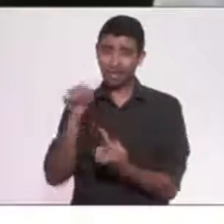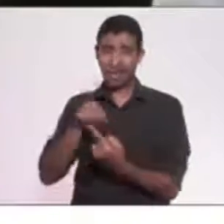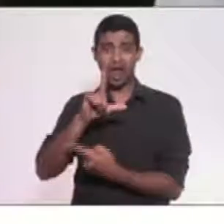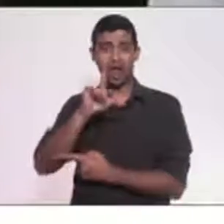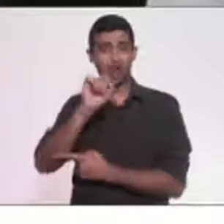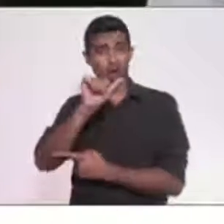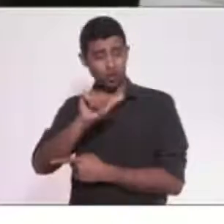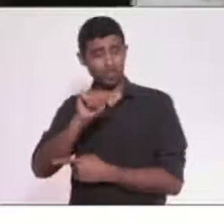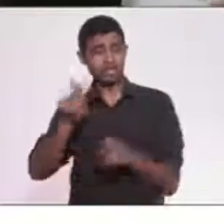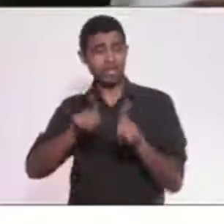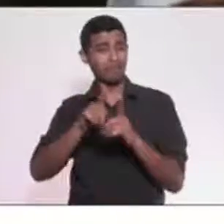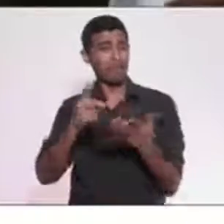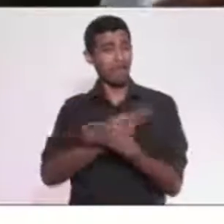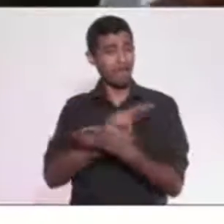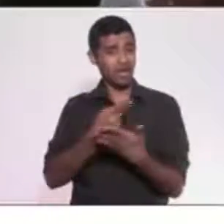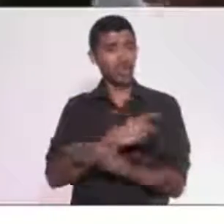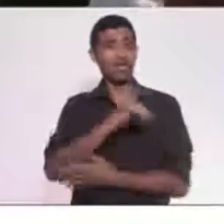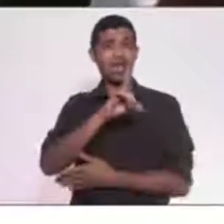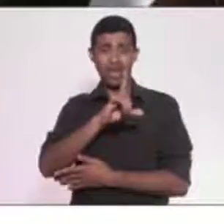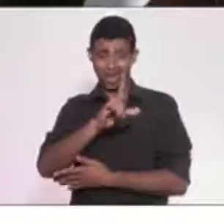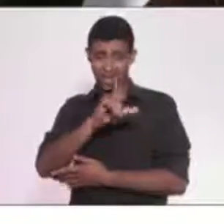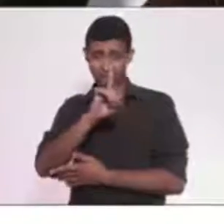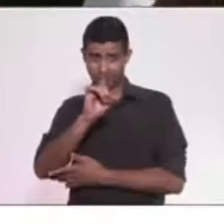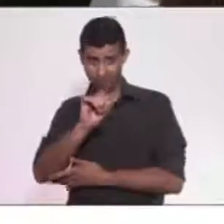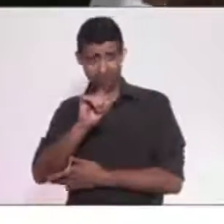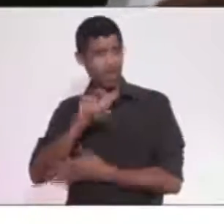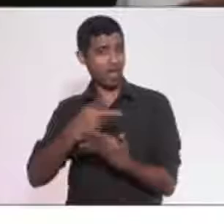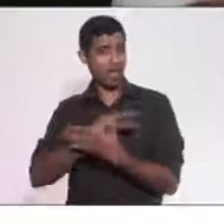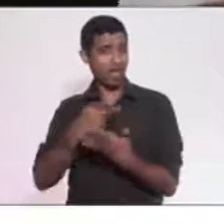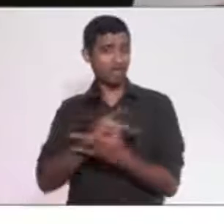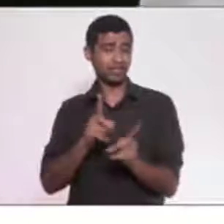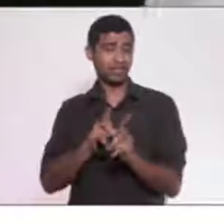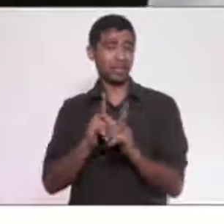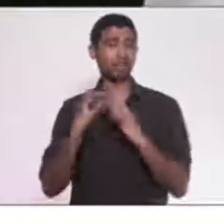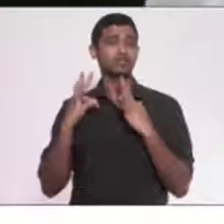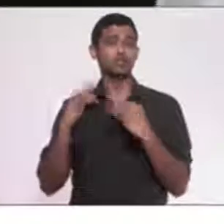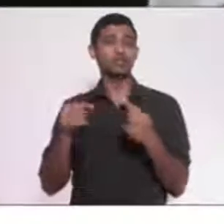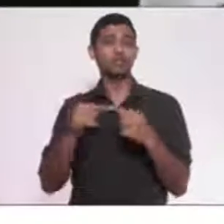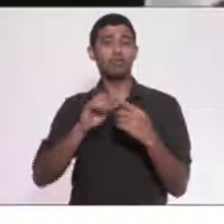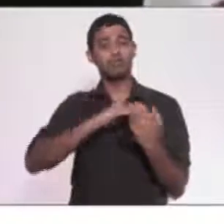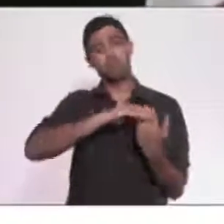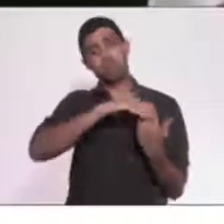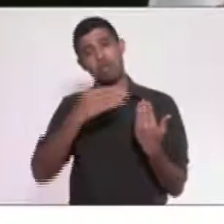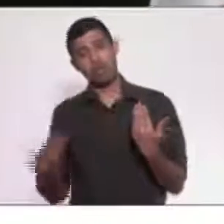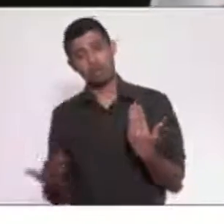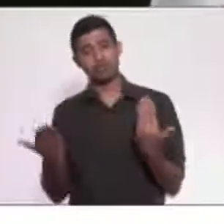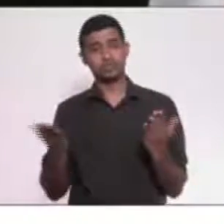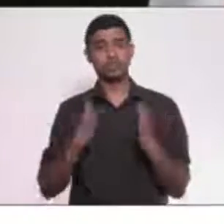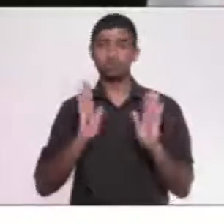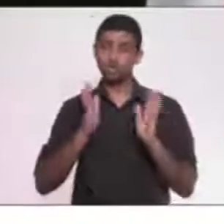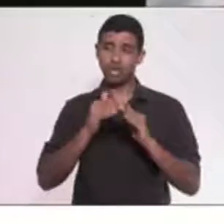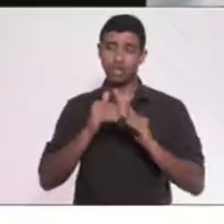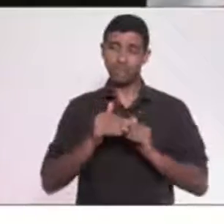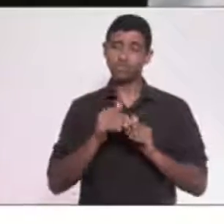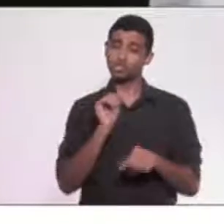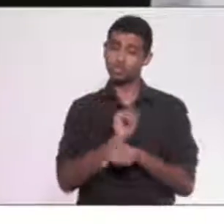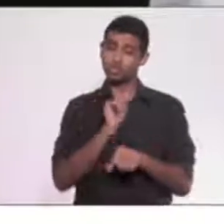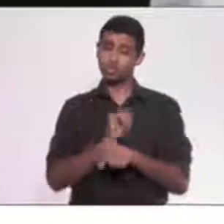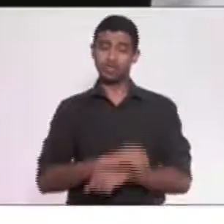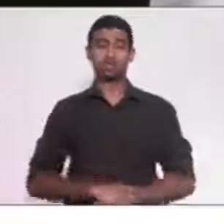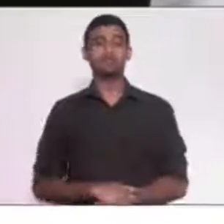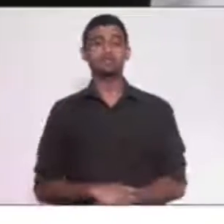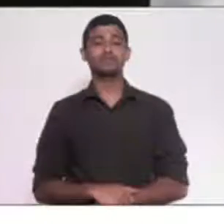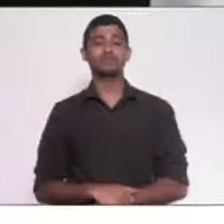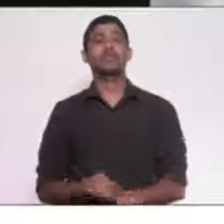está errada, consequentemente o MDO vai estar errado. Tudo vai cair através do dominó. Então, já solicitei isso, esperando. E, por outro lado,